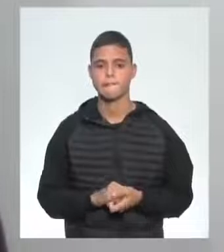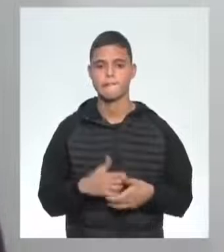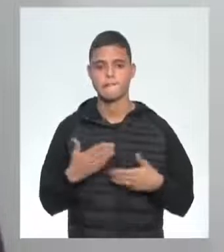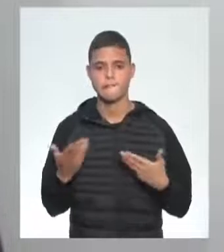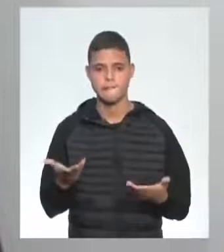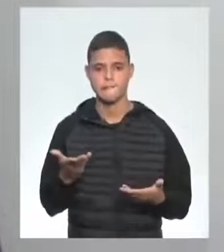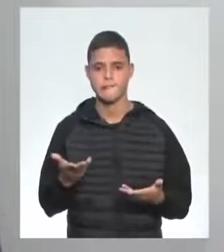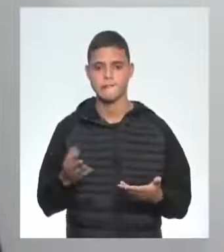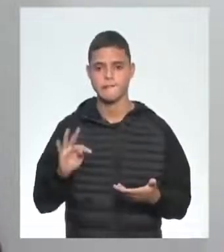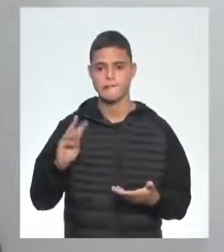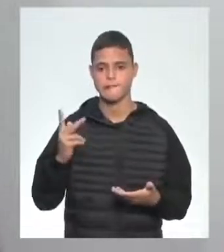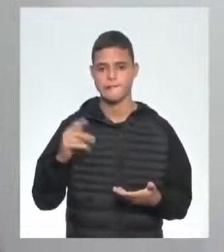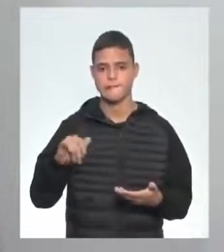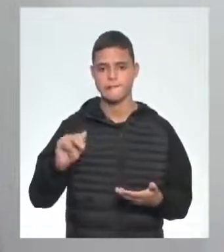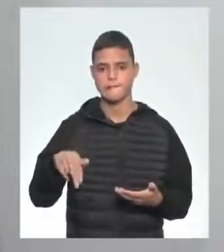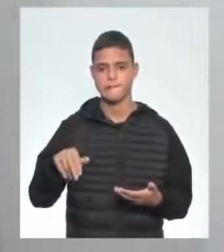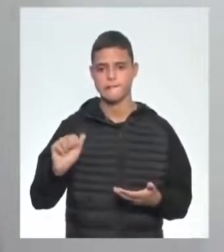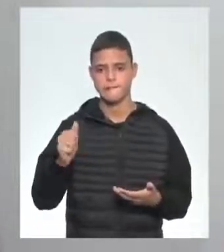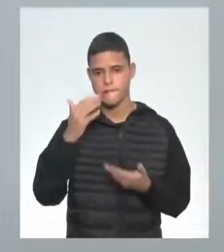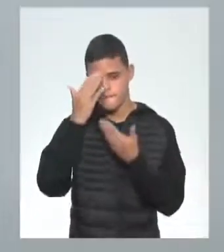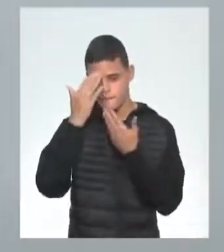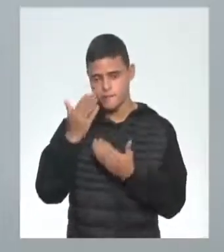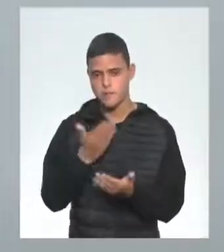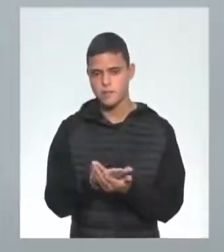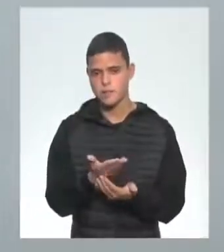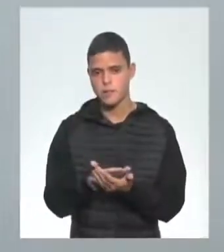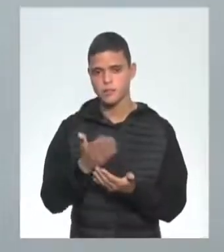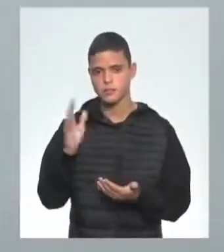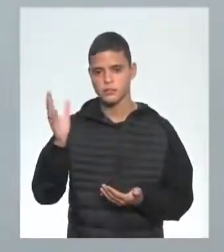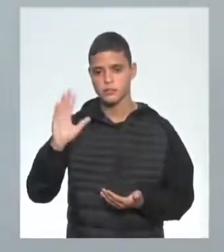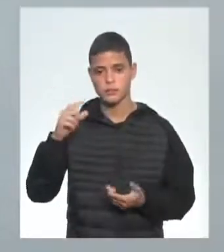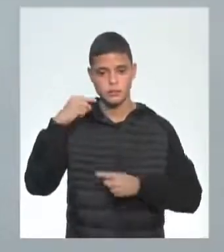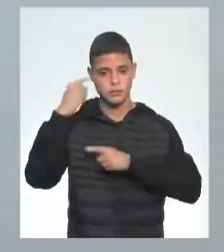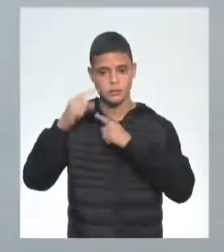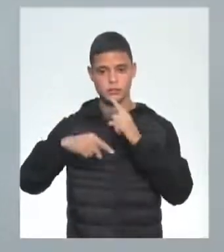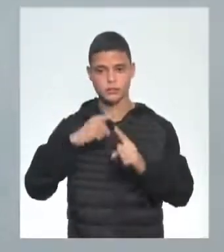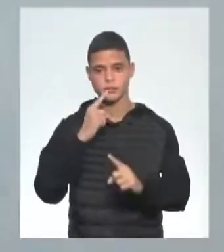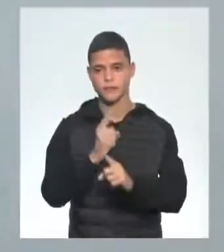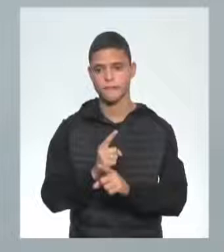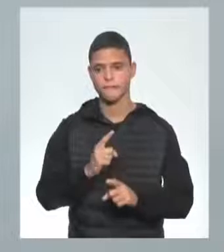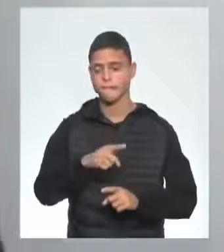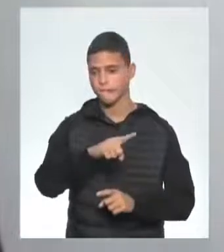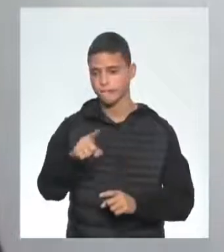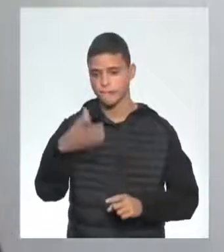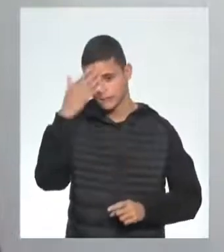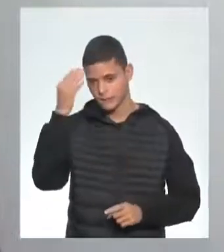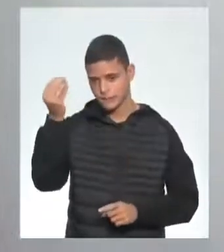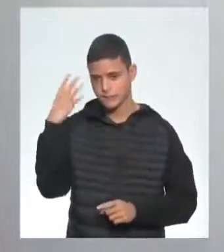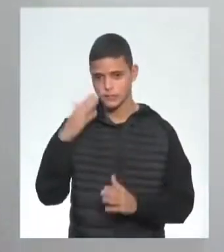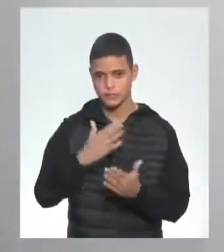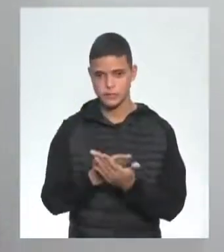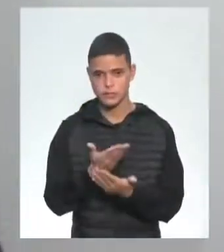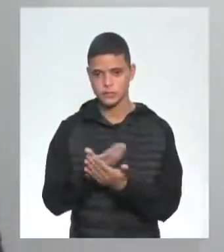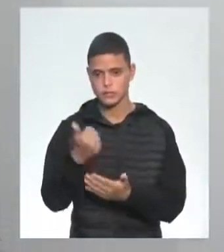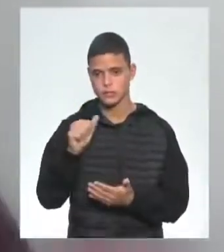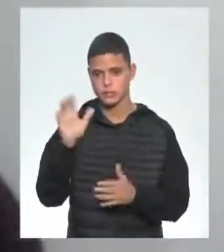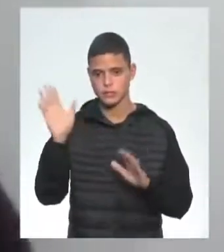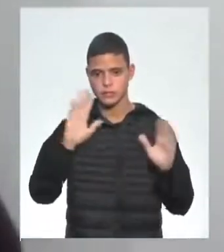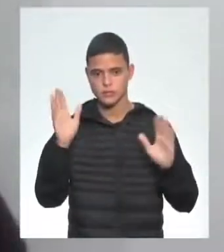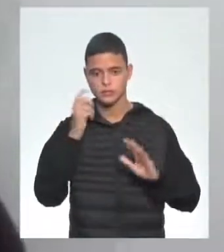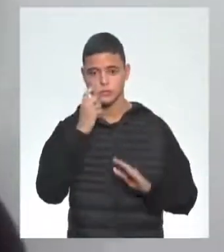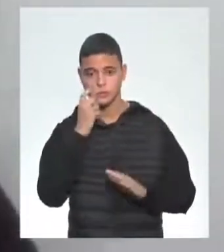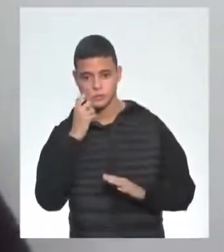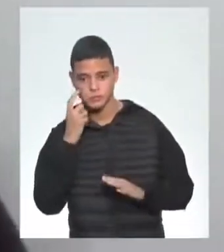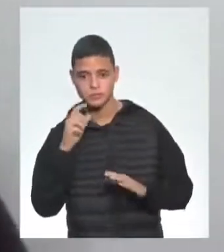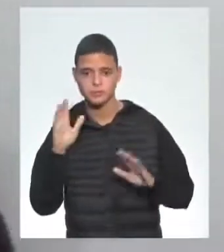de hoje. Doutora Tayana, muito obrigado pela aula. Tchau, gente. Até a próxima. Não esqueça de avaliar a nossa aula. Foi um prazer falar com vocês hoje de casa,